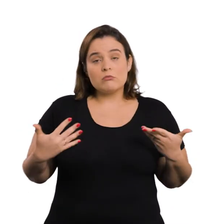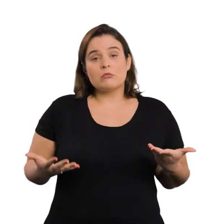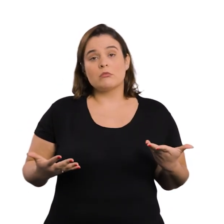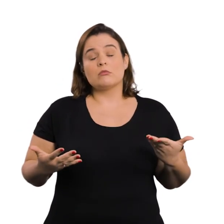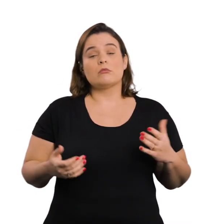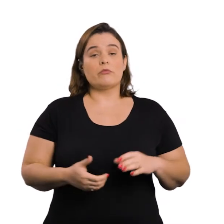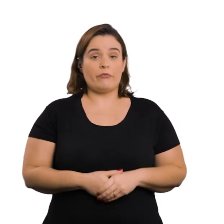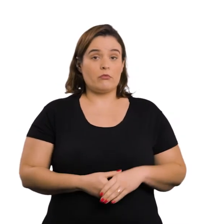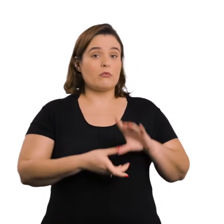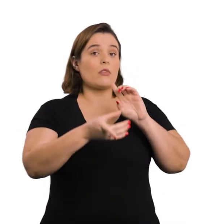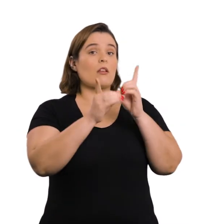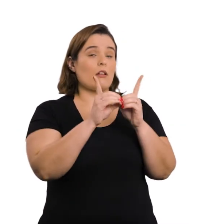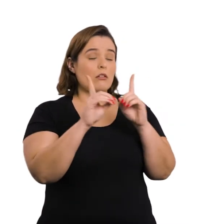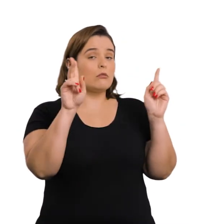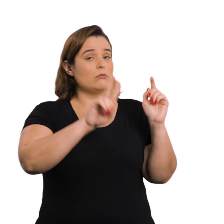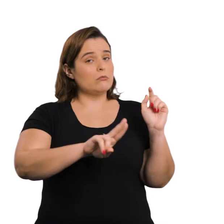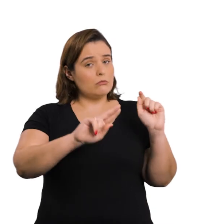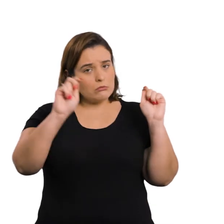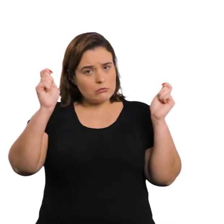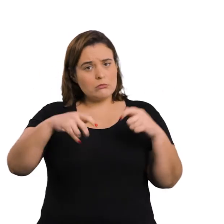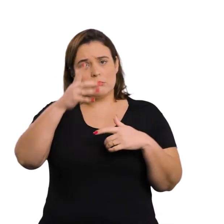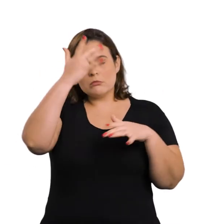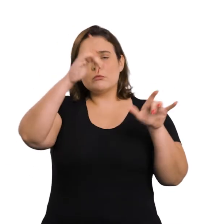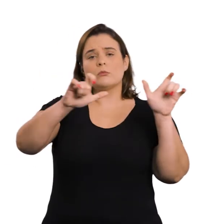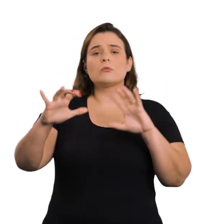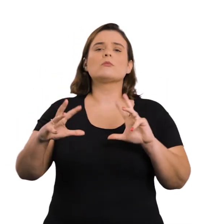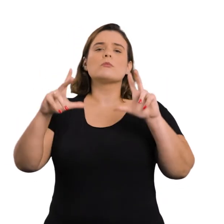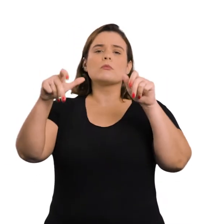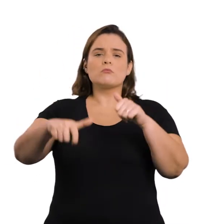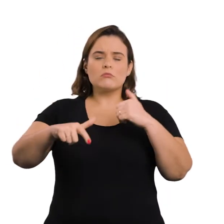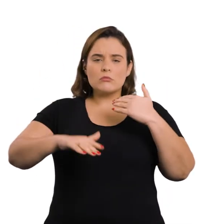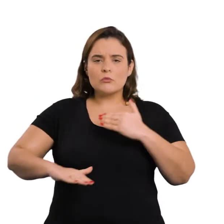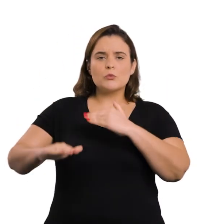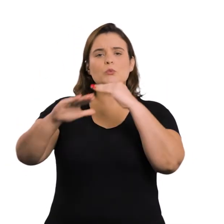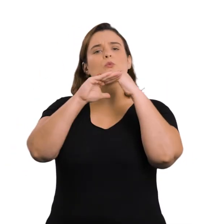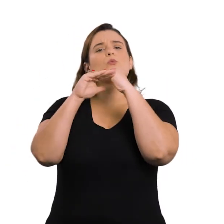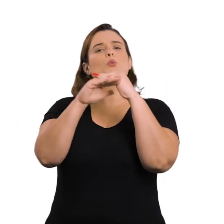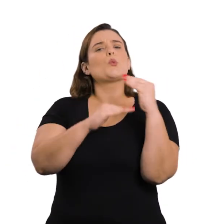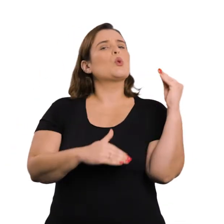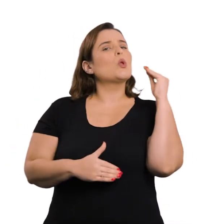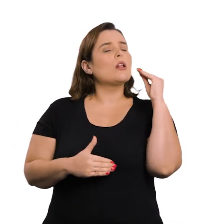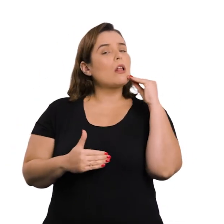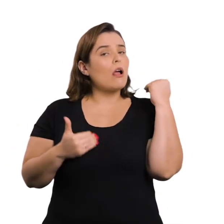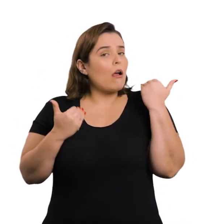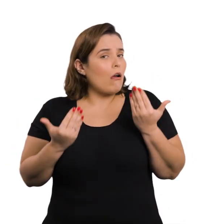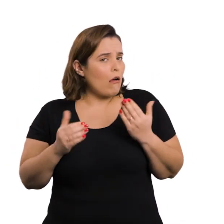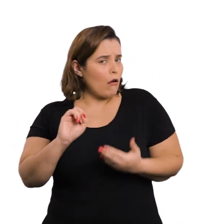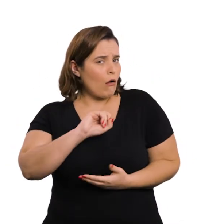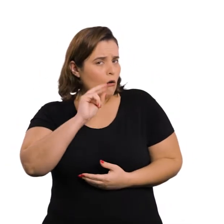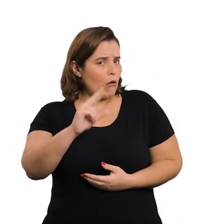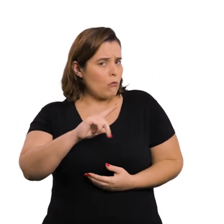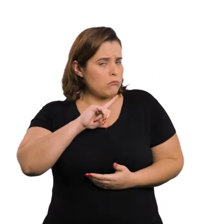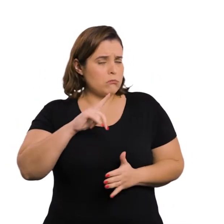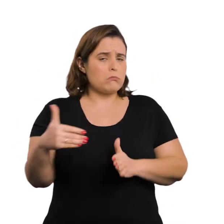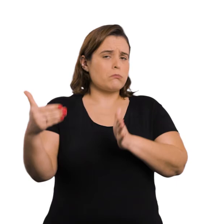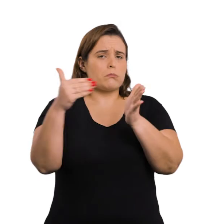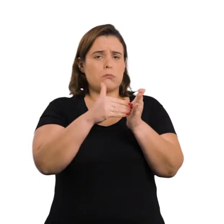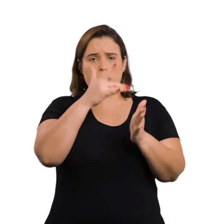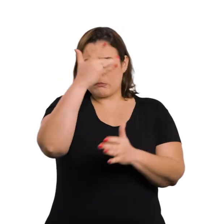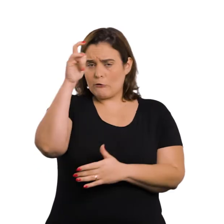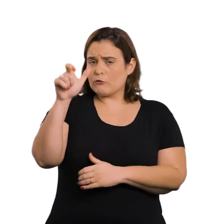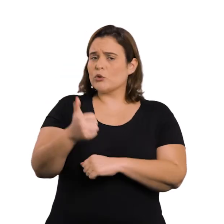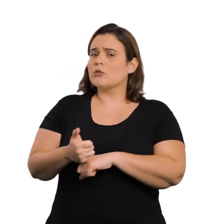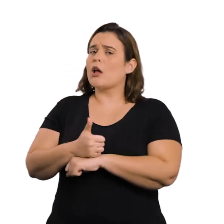atitudinal? As dinâmicas utilizadas permitem que todos os candidatos estejam em igualdade de oportunidades ou